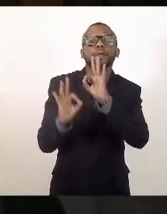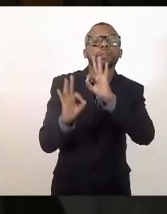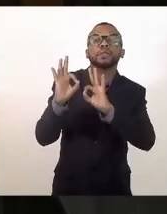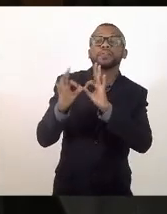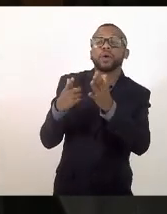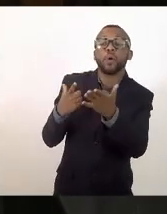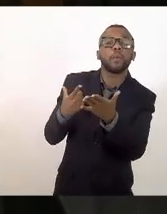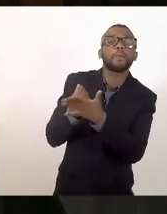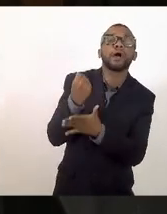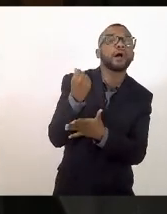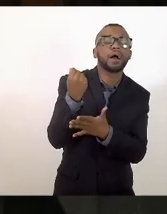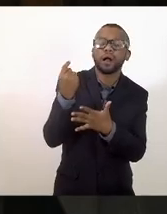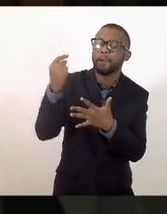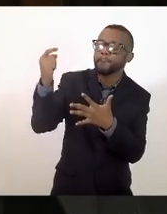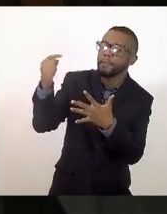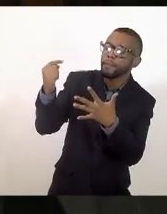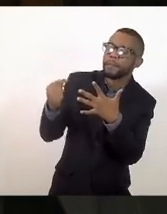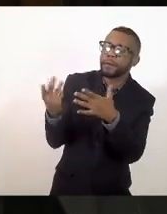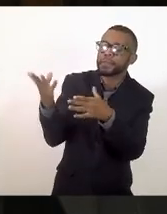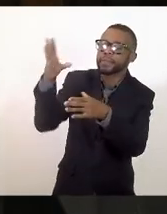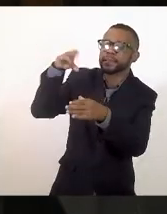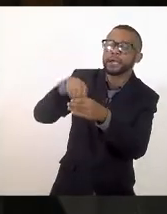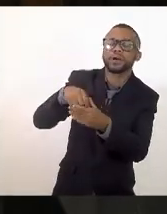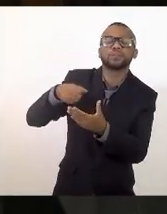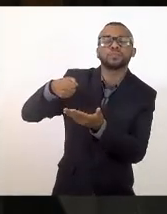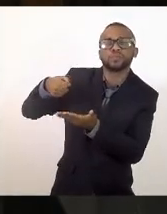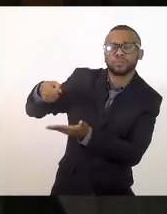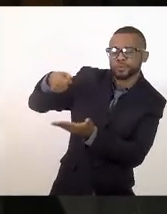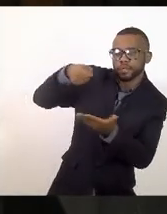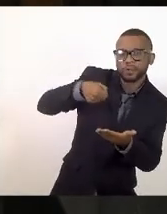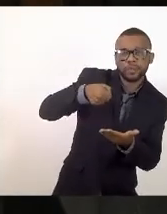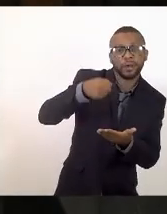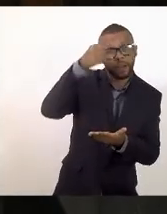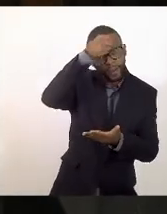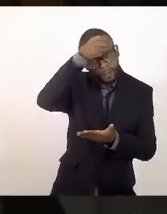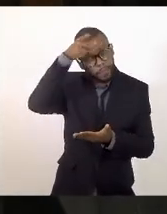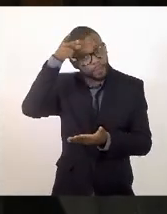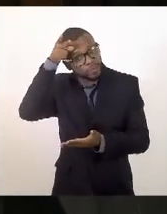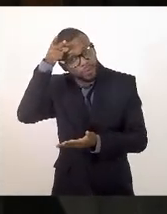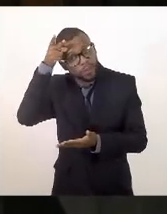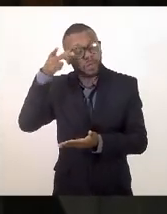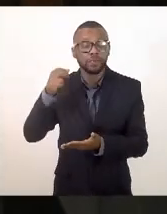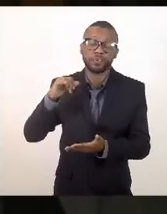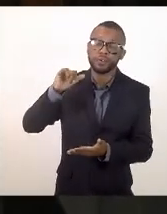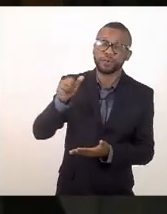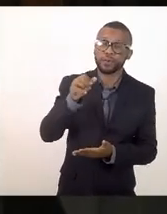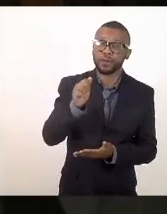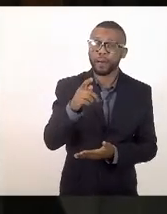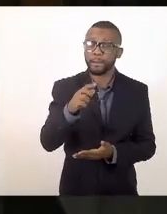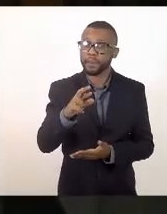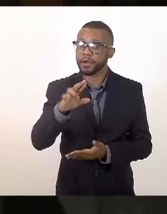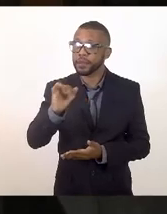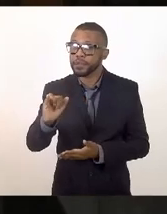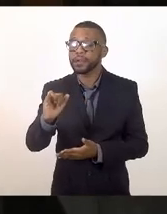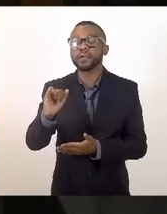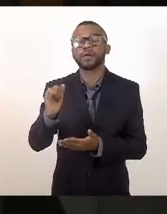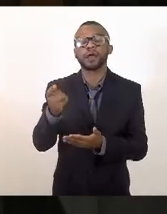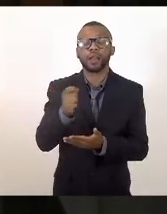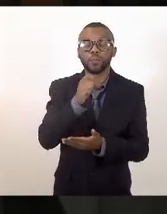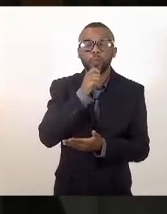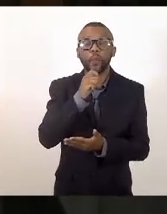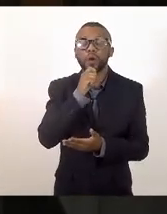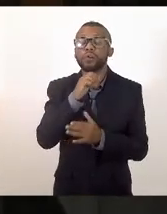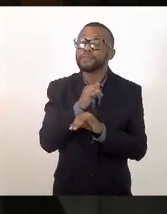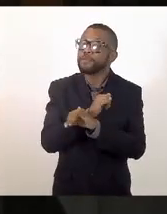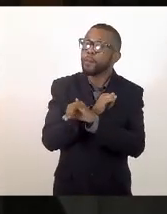que estaria nesses kits. A prefeitura de Japeri sequer informou no edital. Mais do que